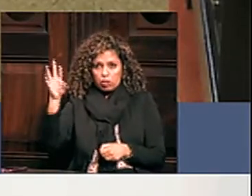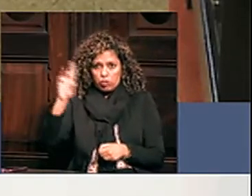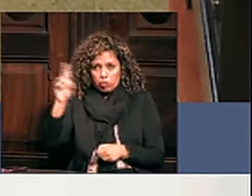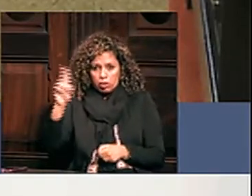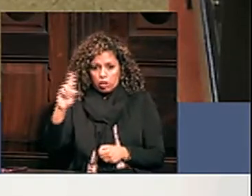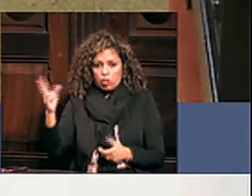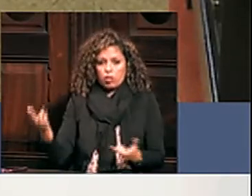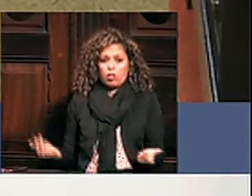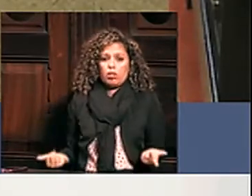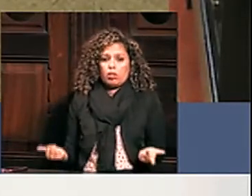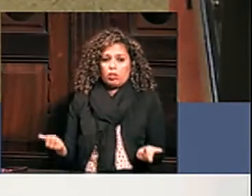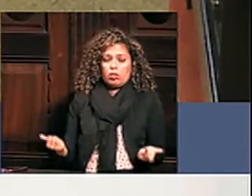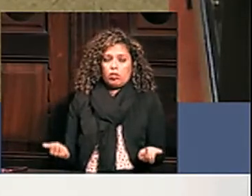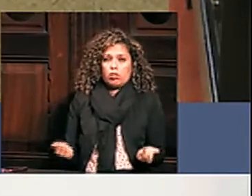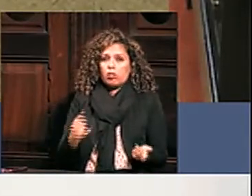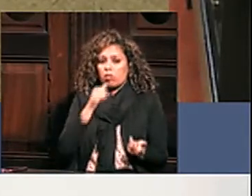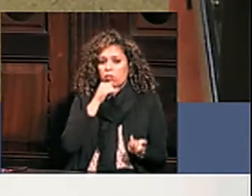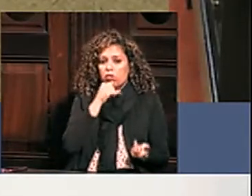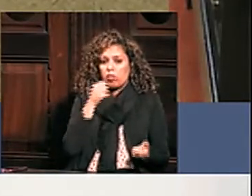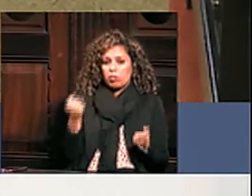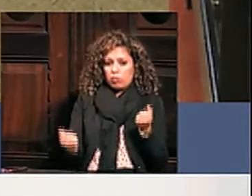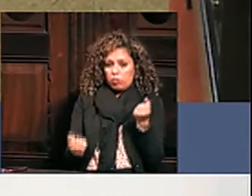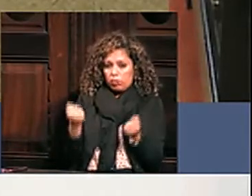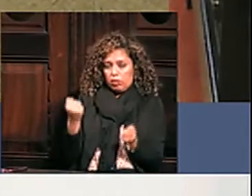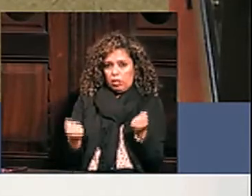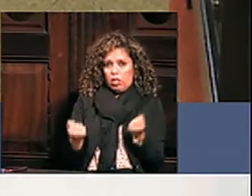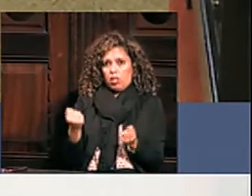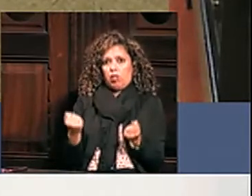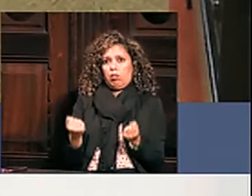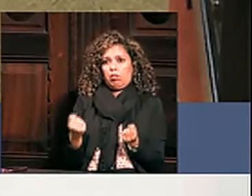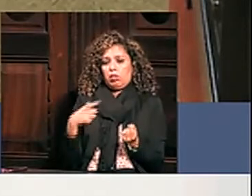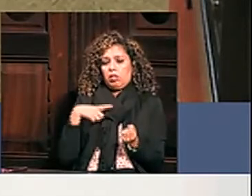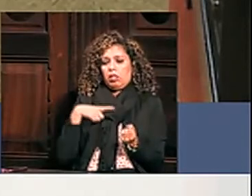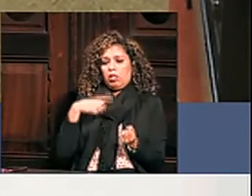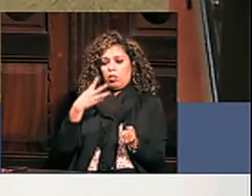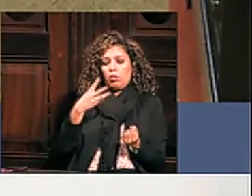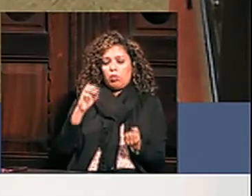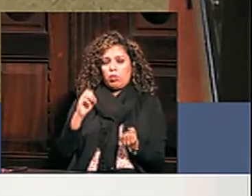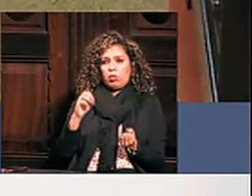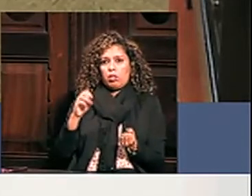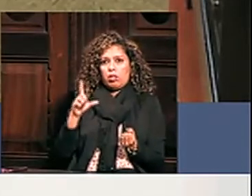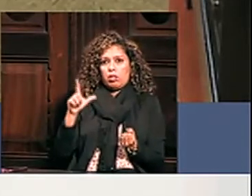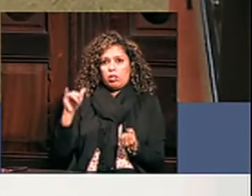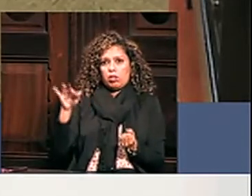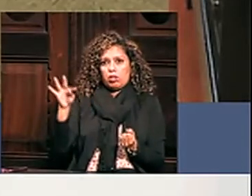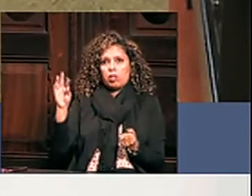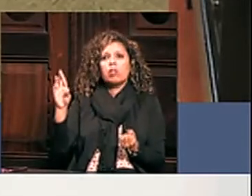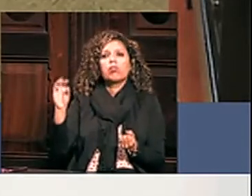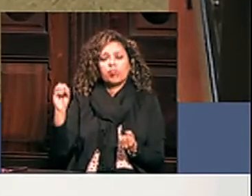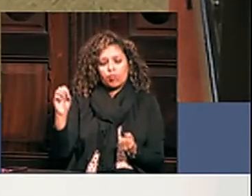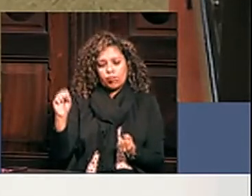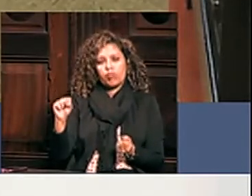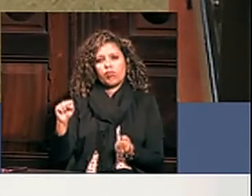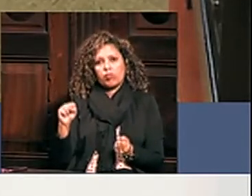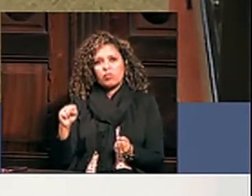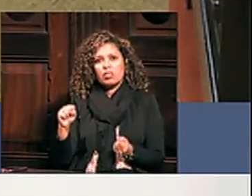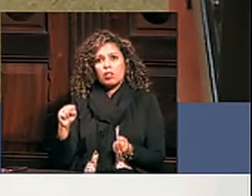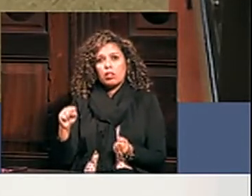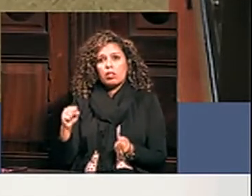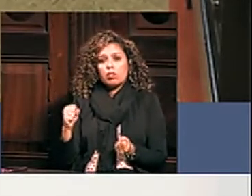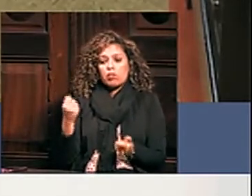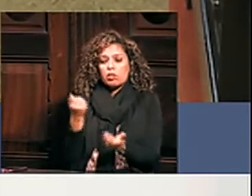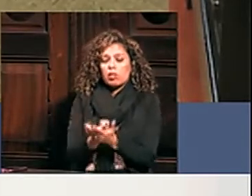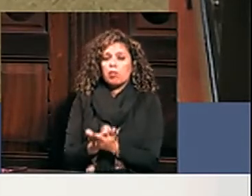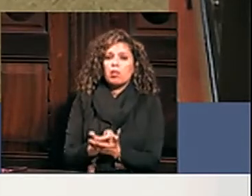Então, um tanque de gasolina de um carrinho de 40 litros está mais de R$ 200. E tem